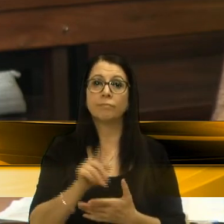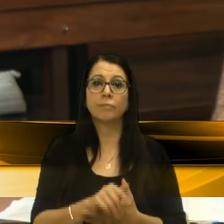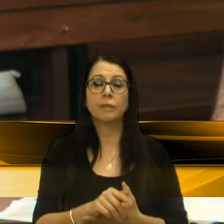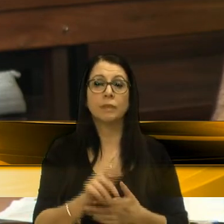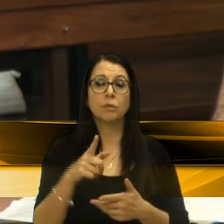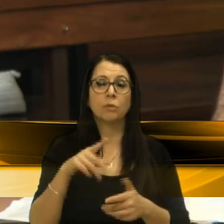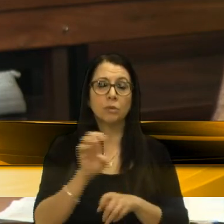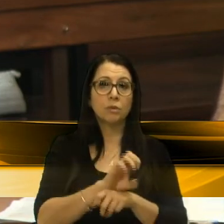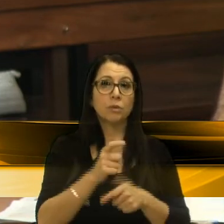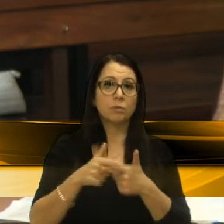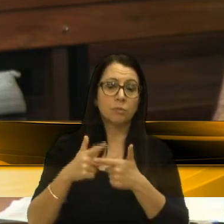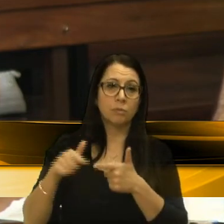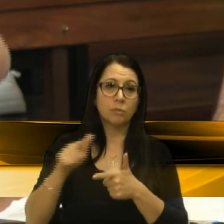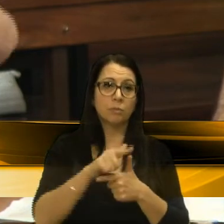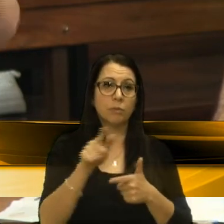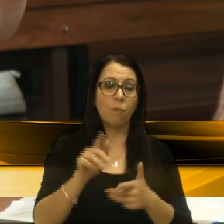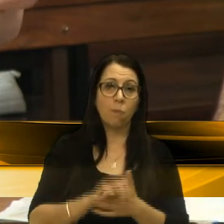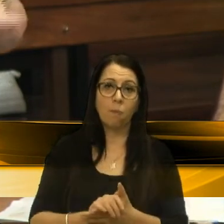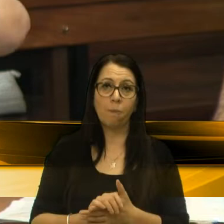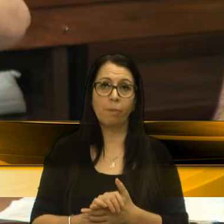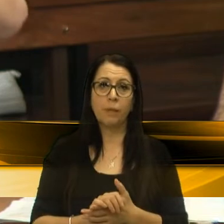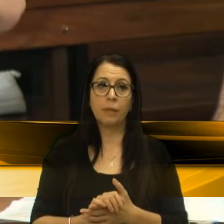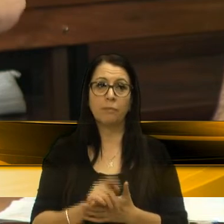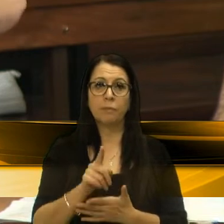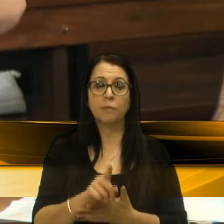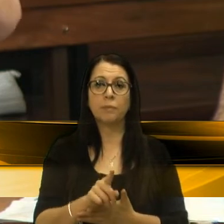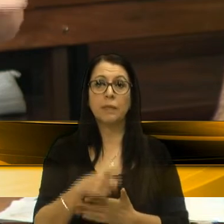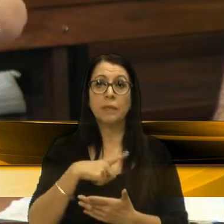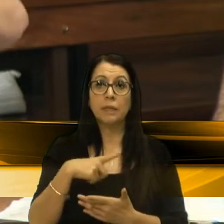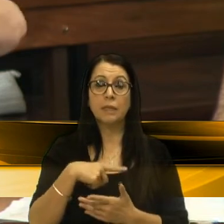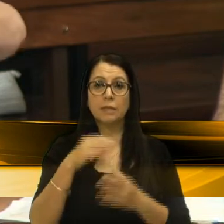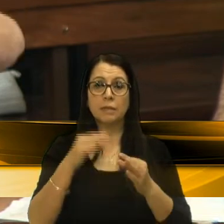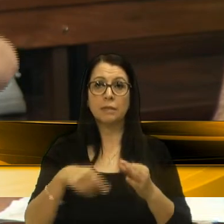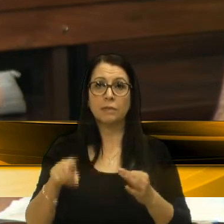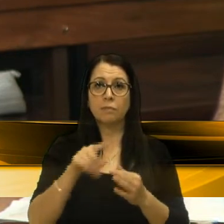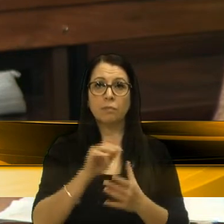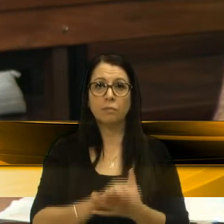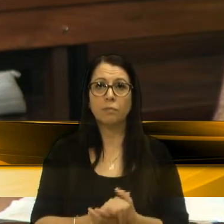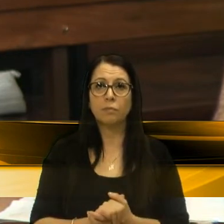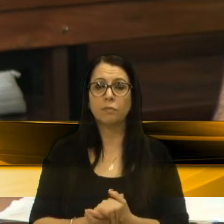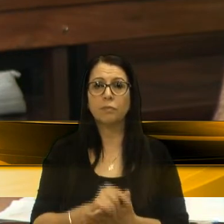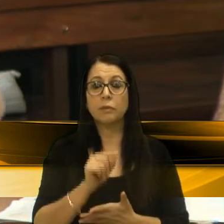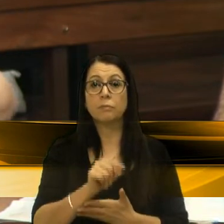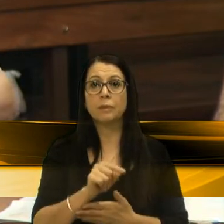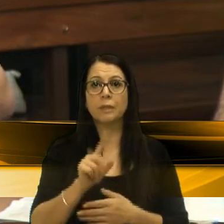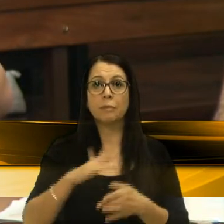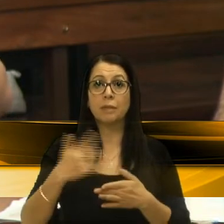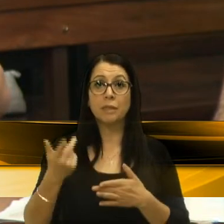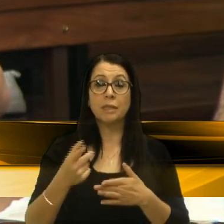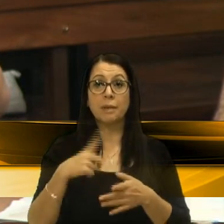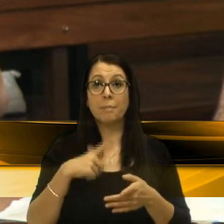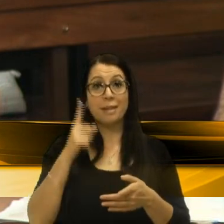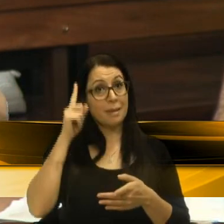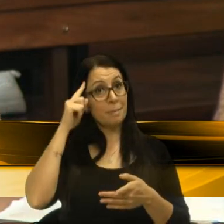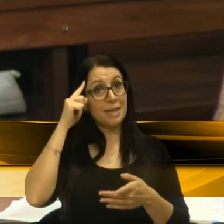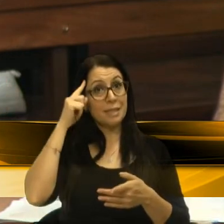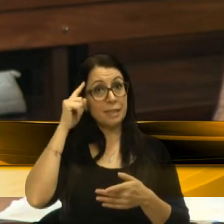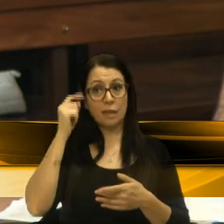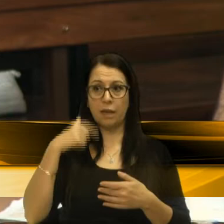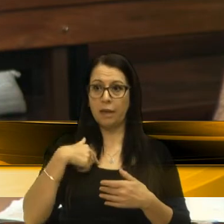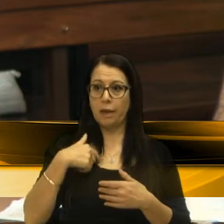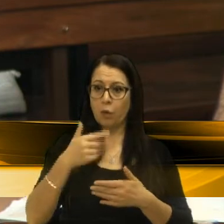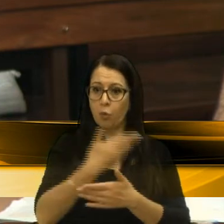problema... essa divisão, ela tem que ser correta, ela tem que ser justa, mas ainda está para nascer, do meu ponto de